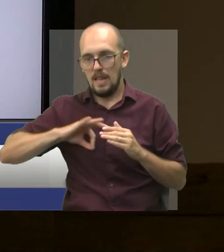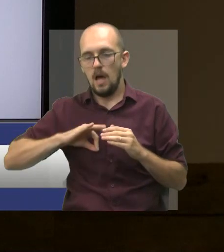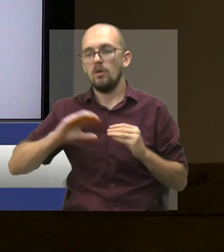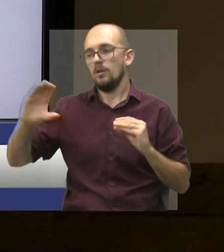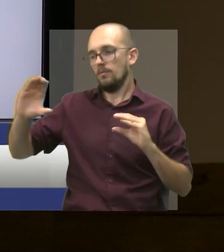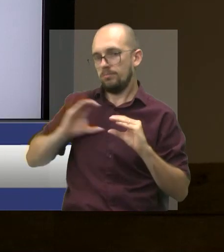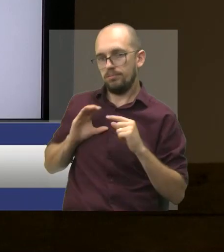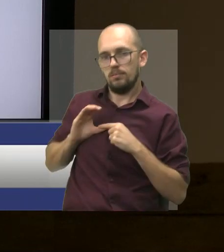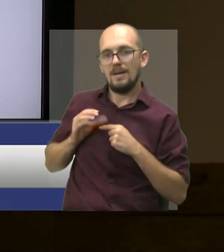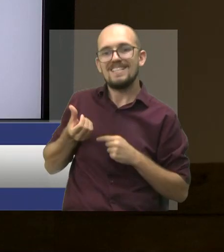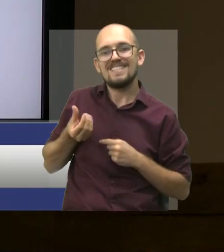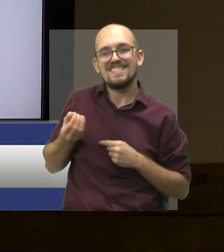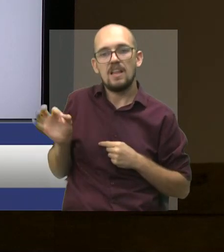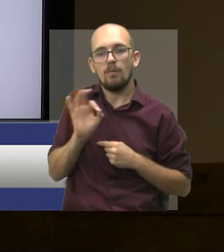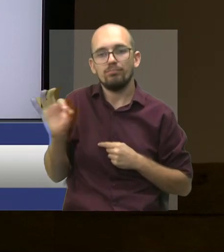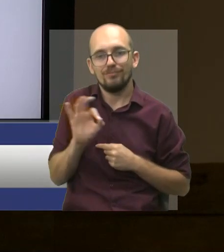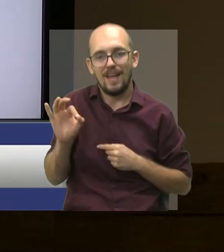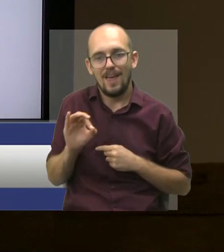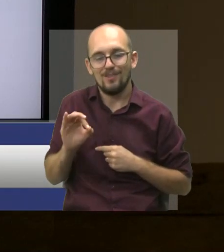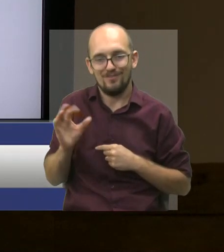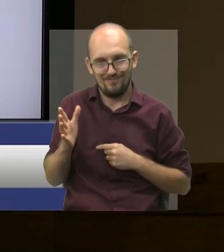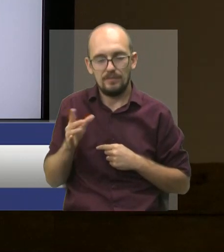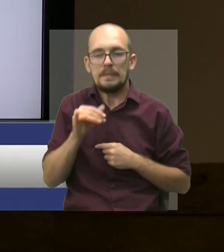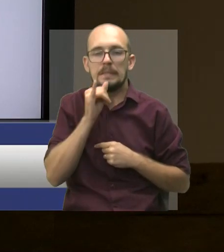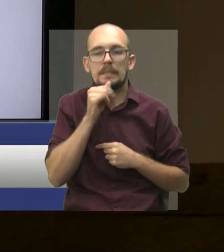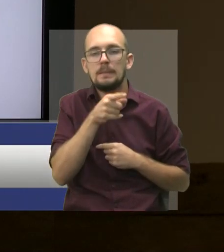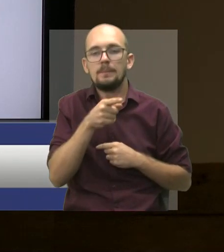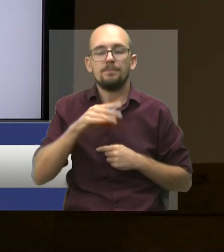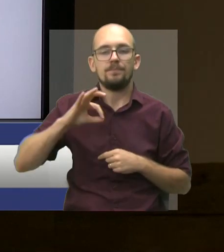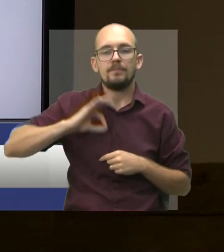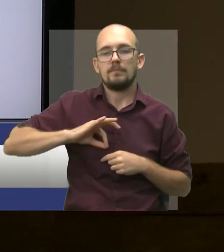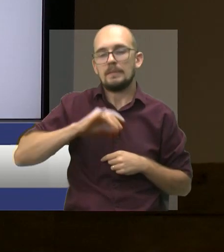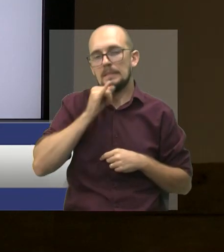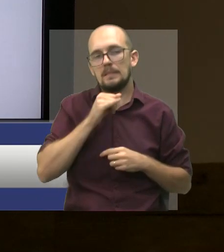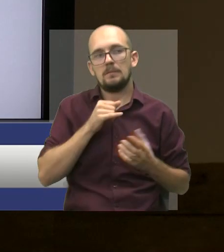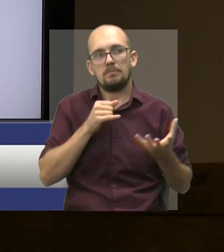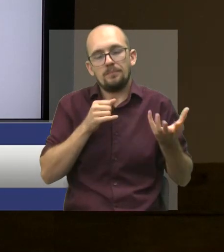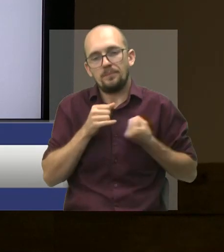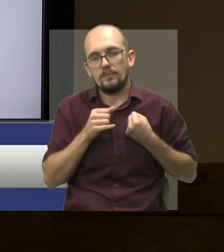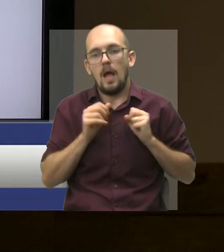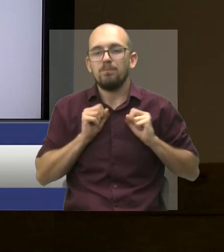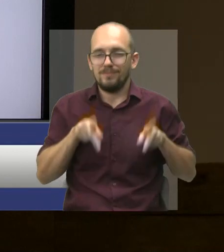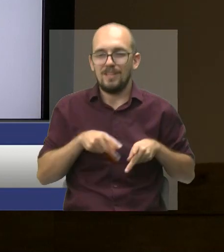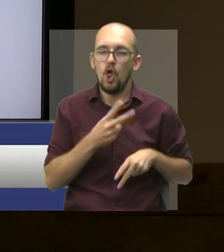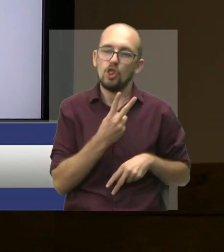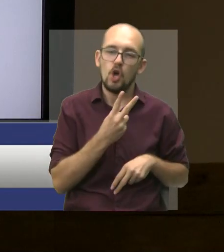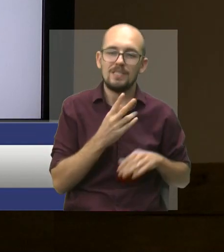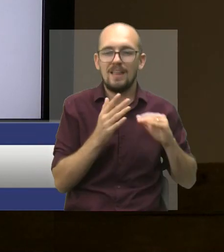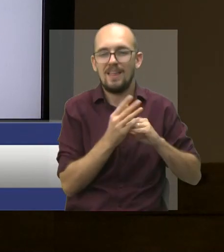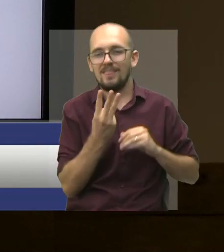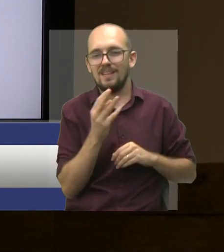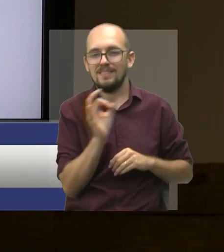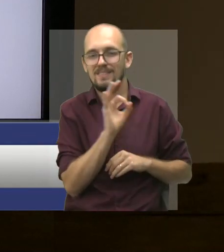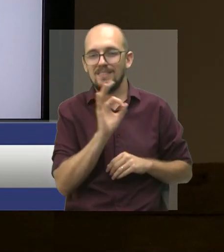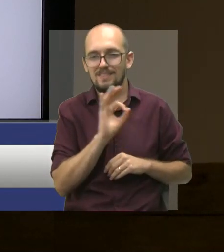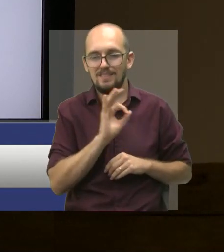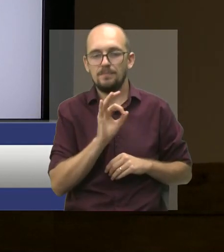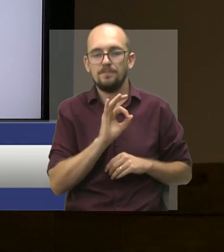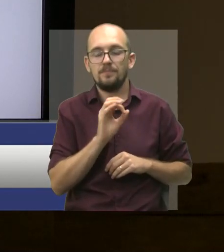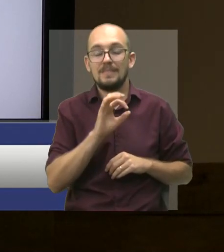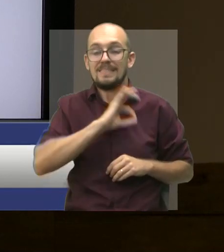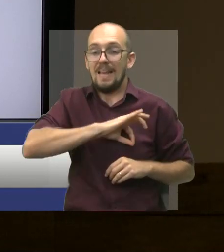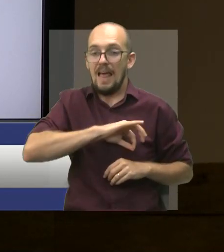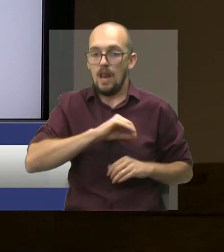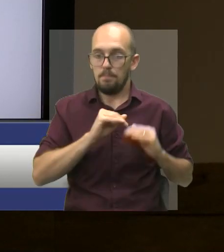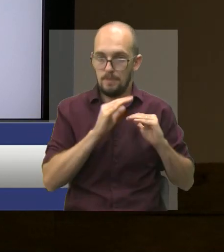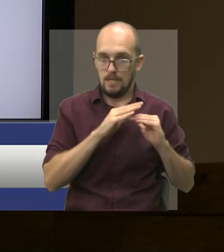60%. Ah, você ganha uma aposentadoria de 2 a 3 salários mínimos, só 40%, porque você já está com uma renda muito